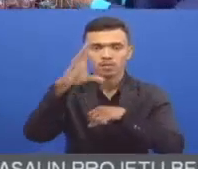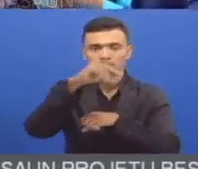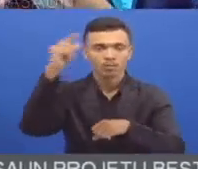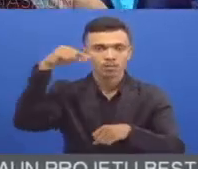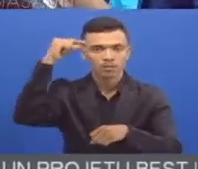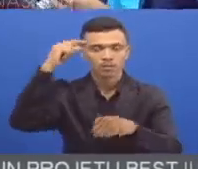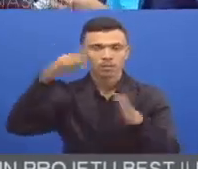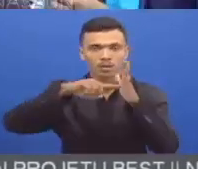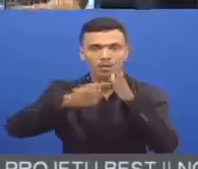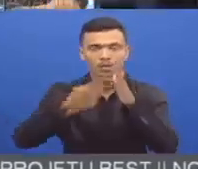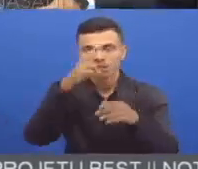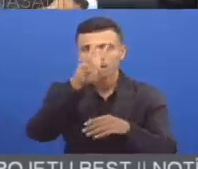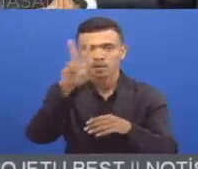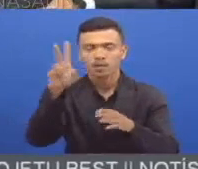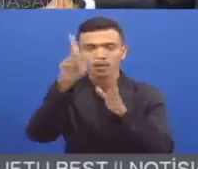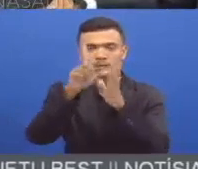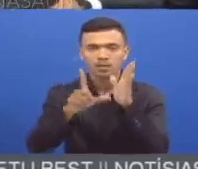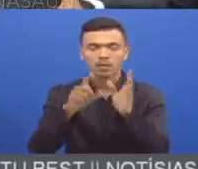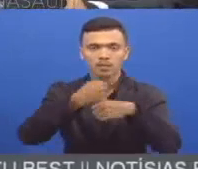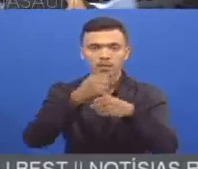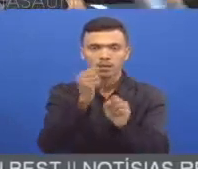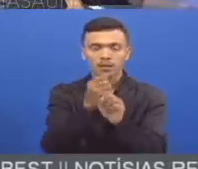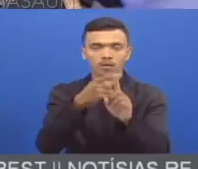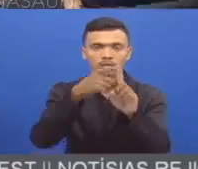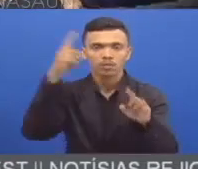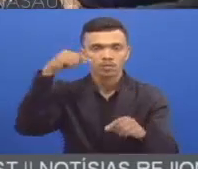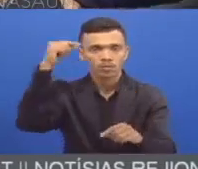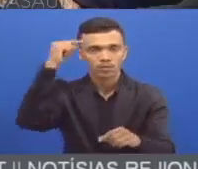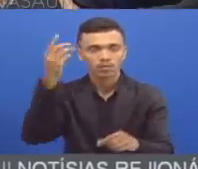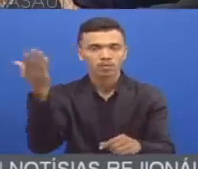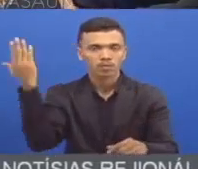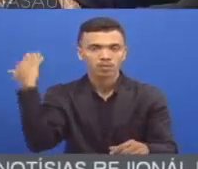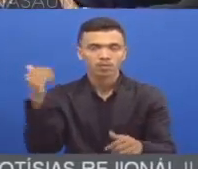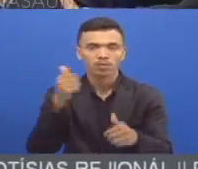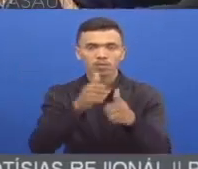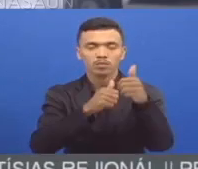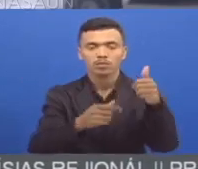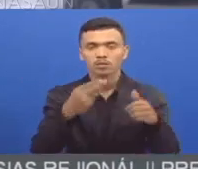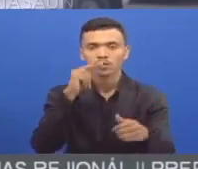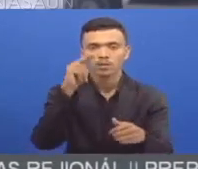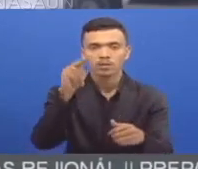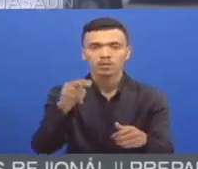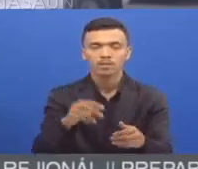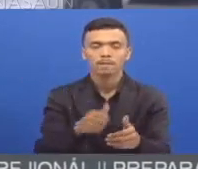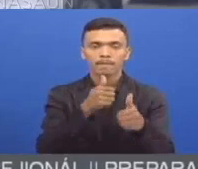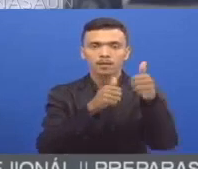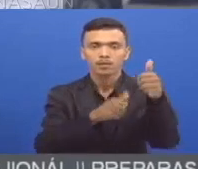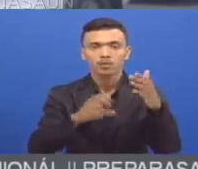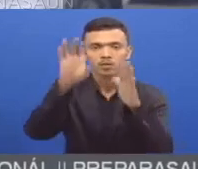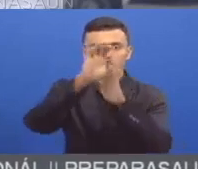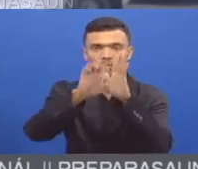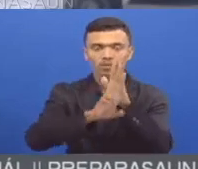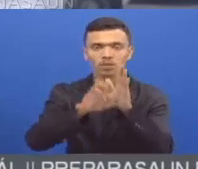hu halo identificação da lei hirak nebe produz o seu governo anterior. Tuir Patrocínio Fernandes, baseia ba